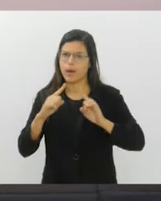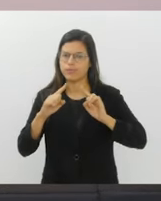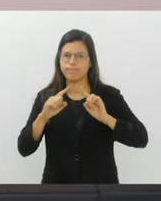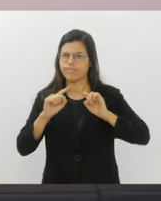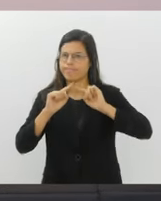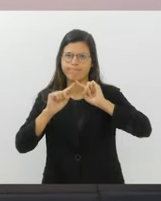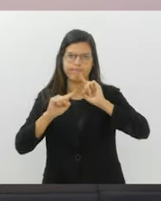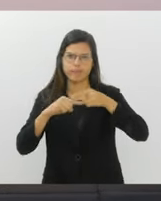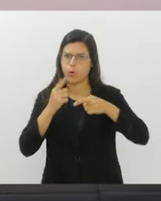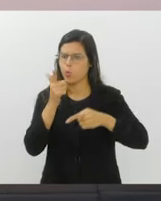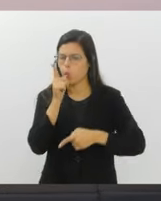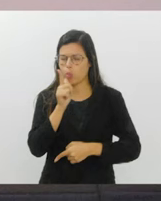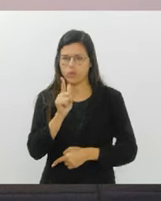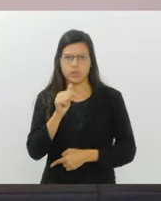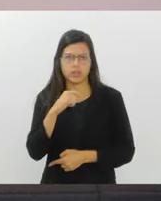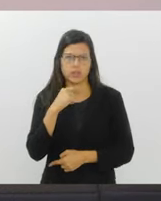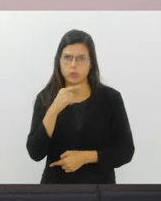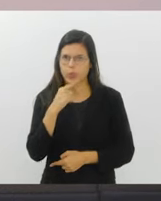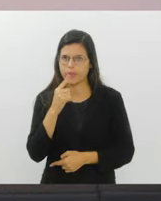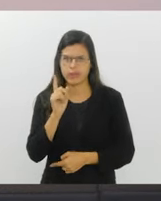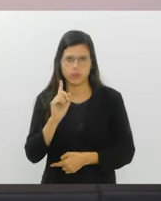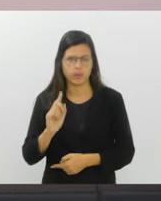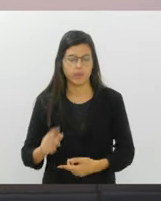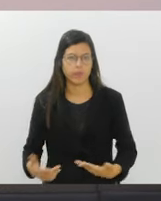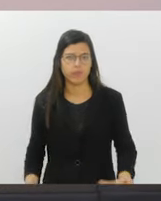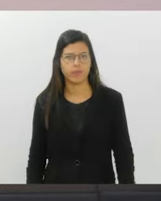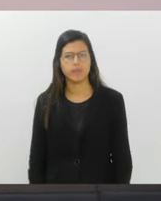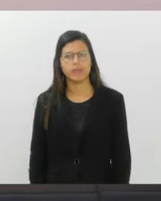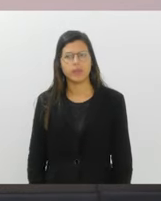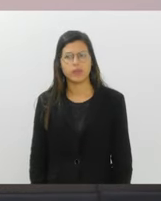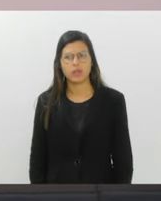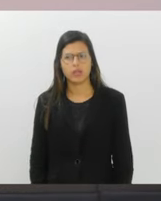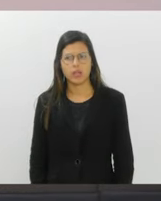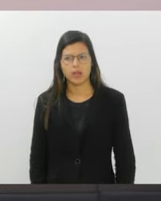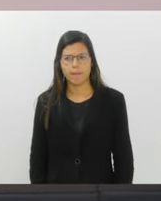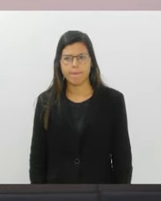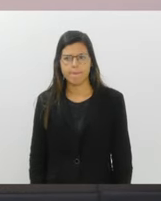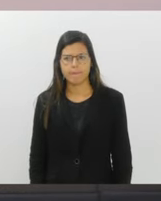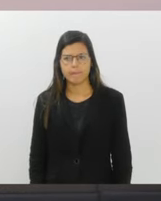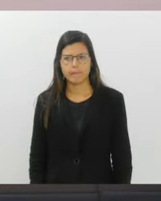não prosperou. Ao mesmo tempo,